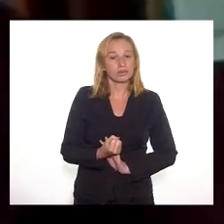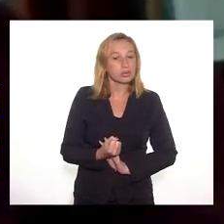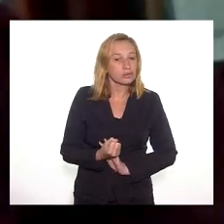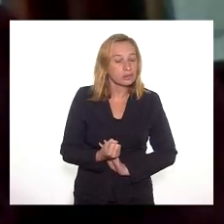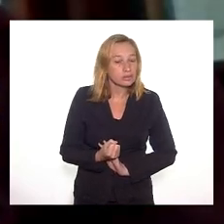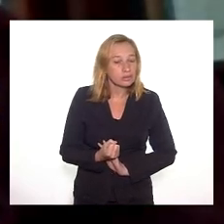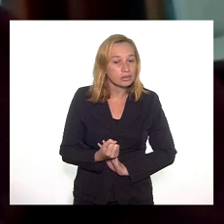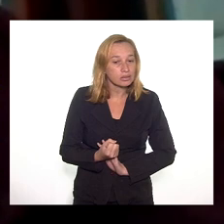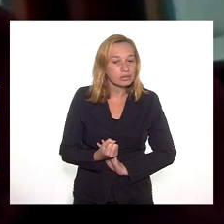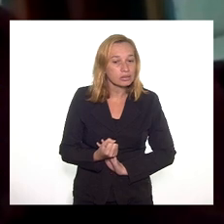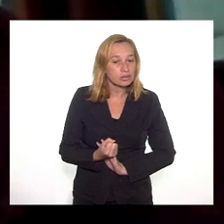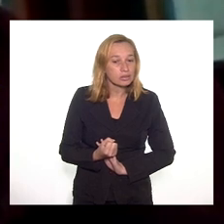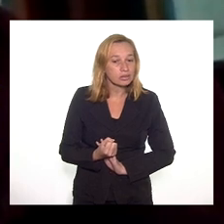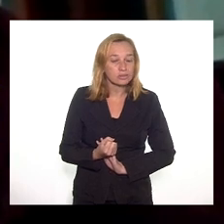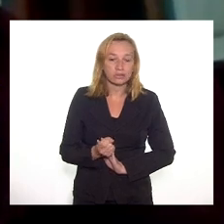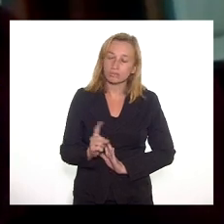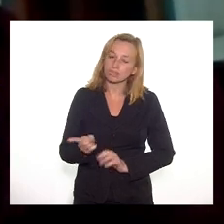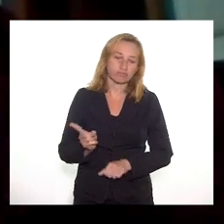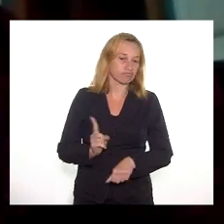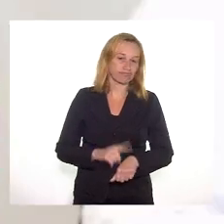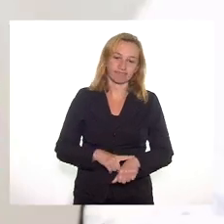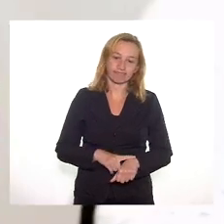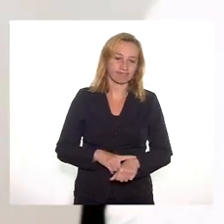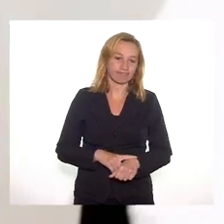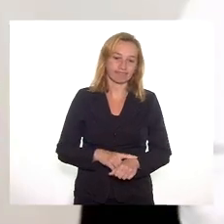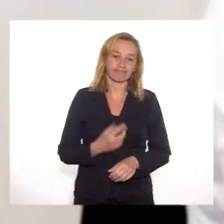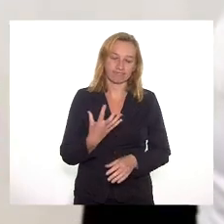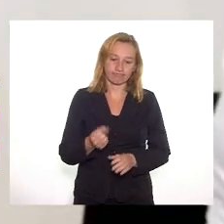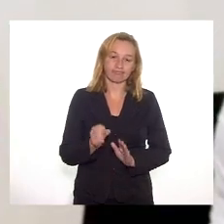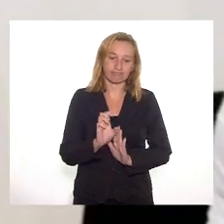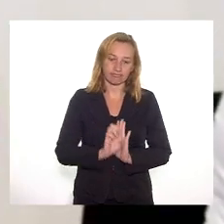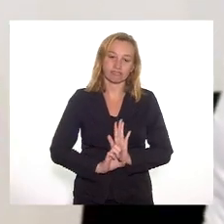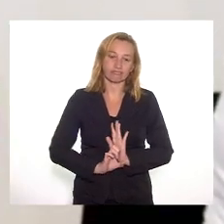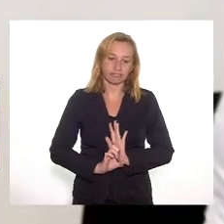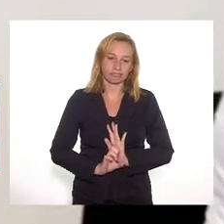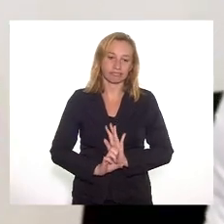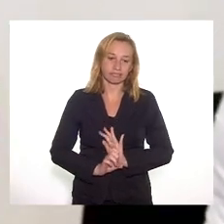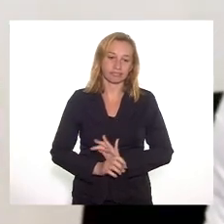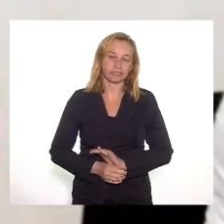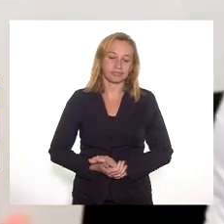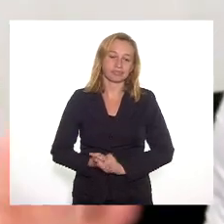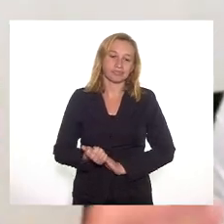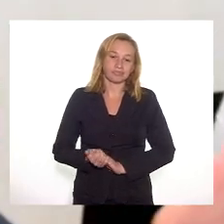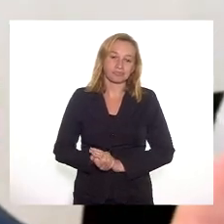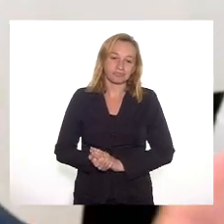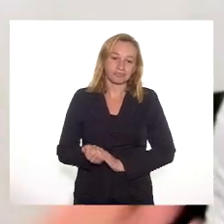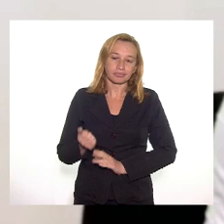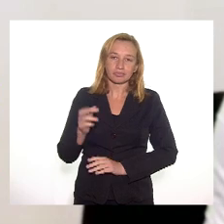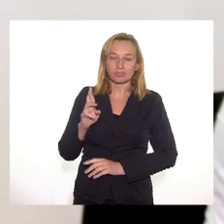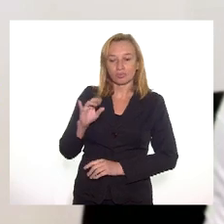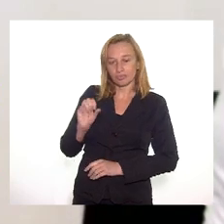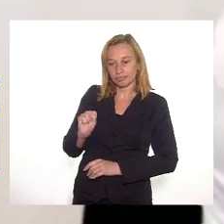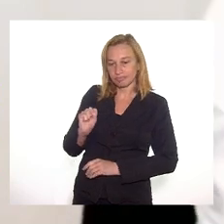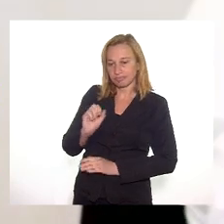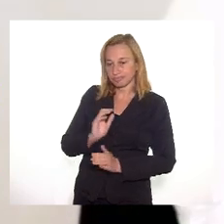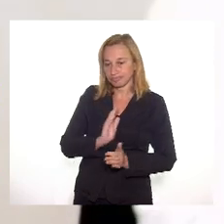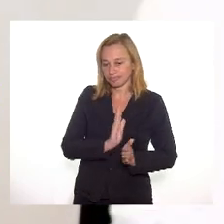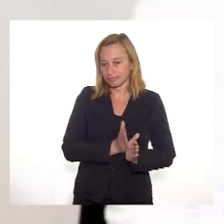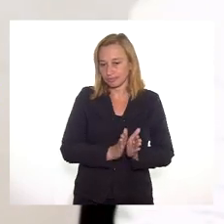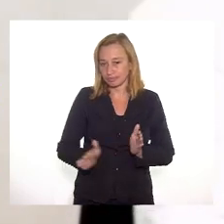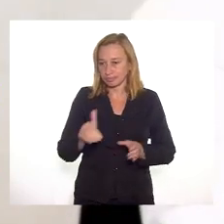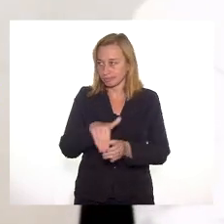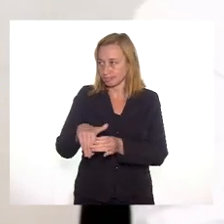presidente. Não, já não dá mais, porque já recebeu emenda, Rubens. Deputado Rubens, está em processo de votação,